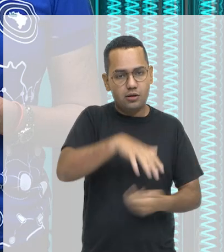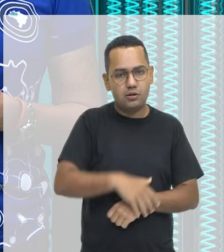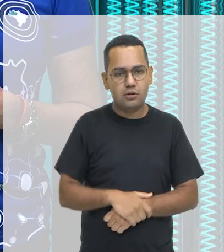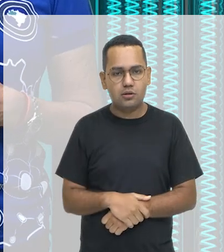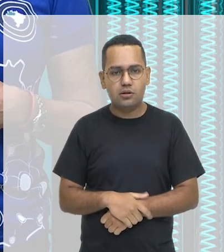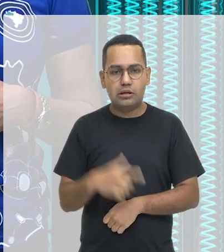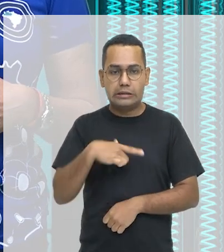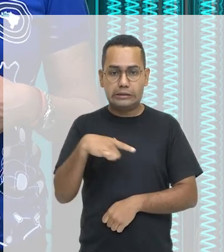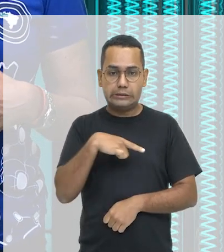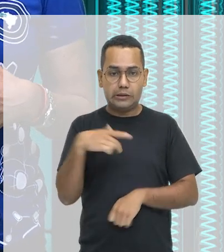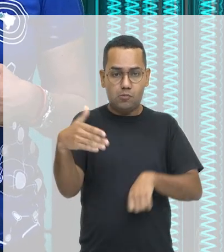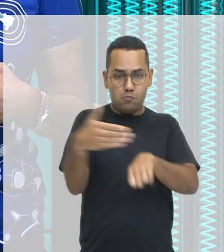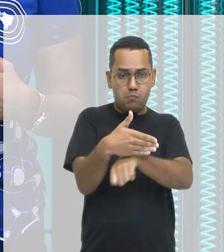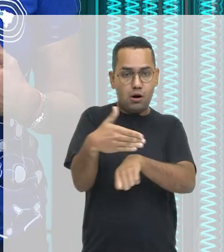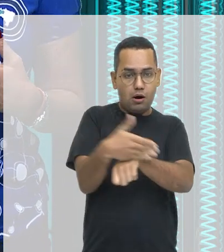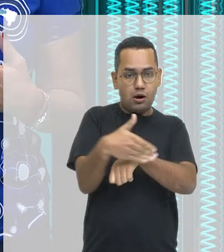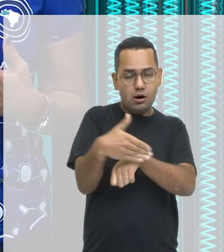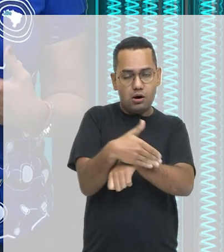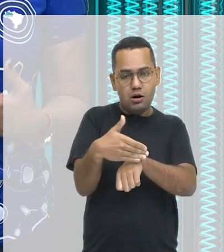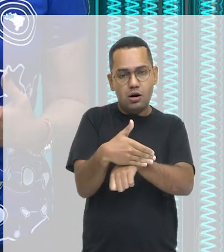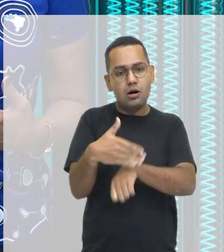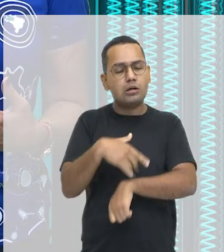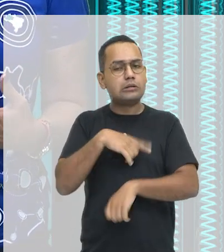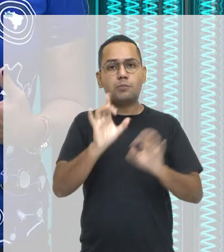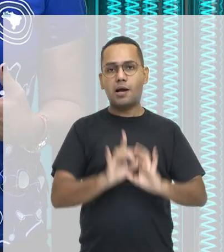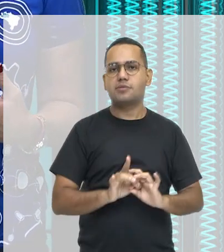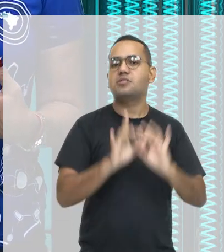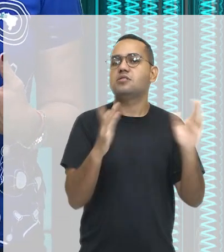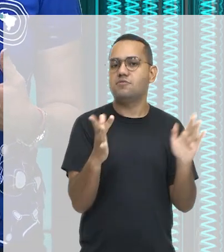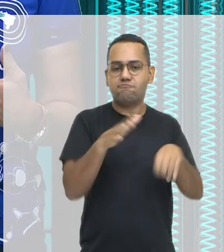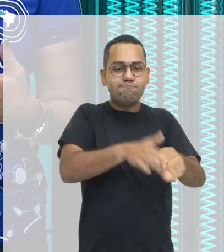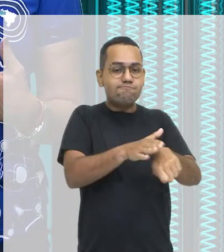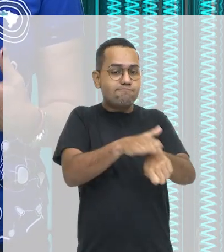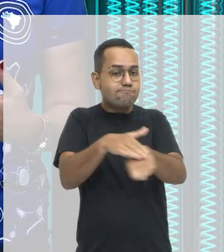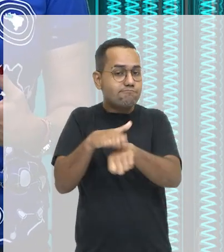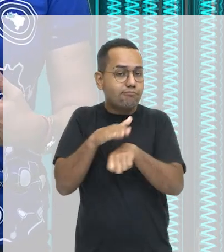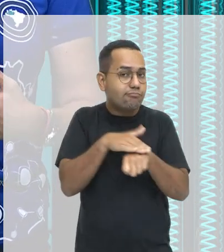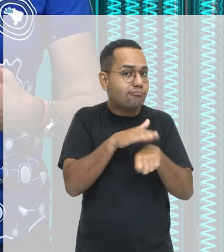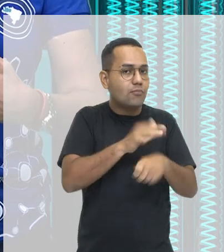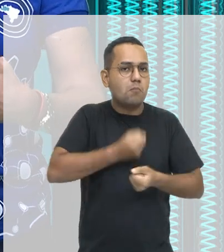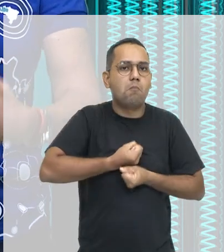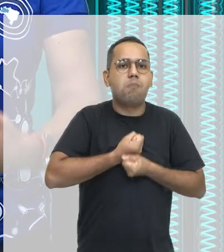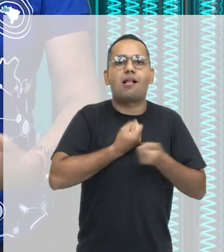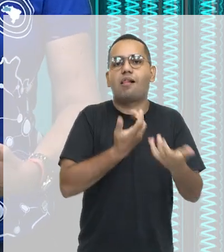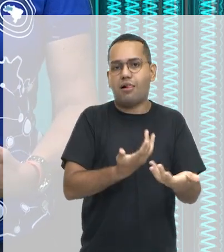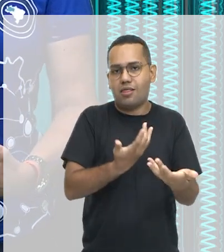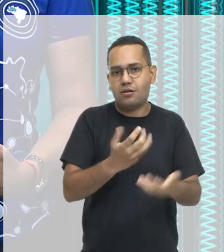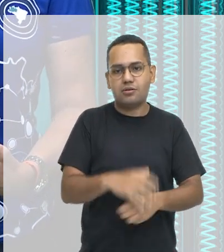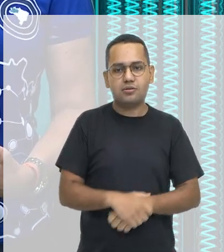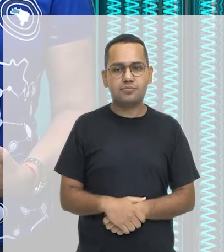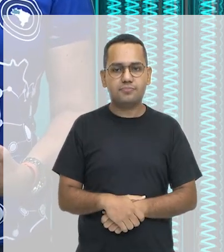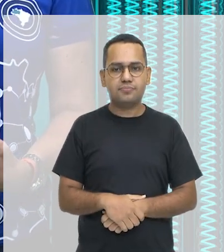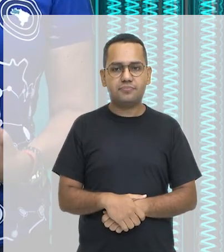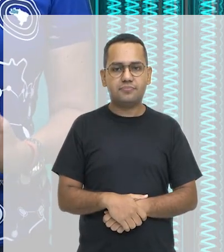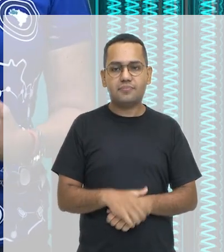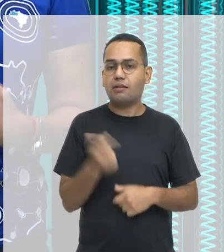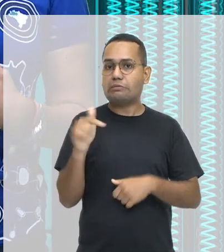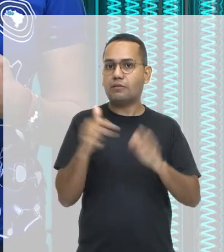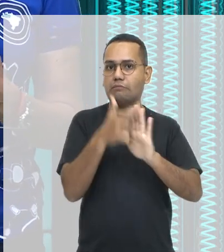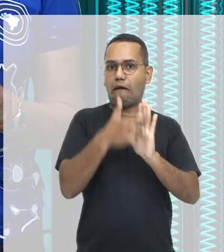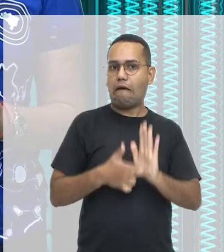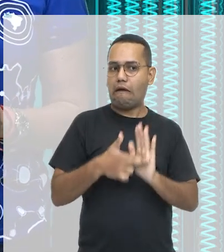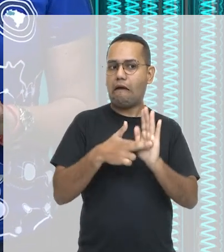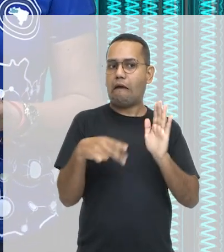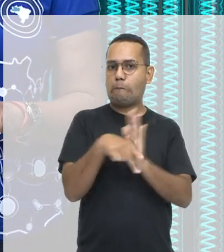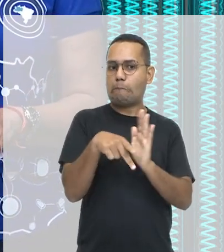os participantes se expressarem de maneira mais livre e com espontaneidade. Daqui a